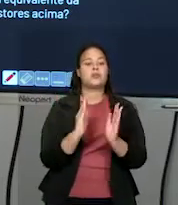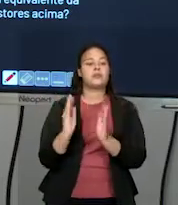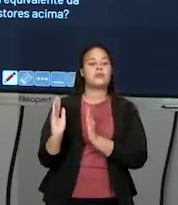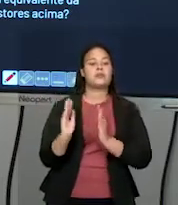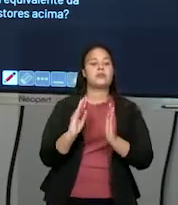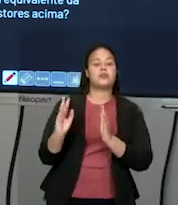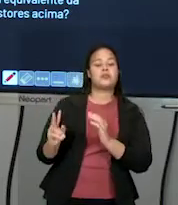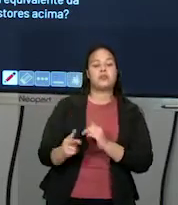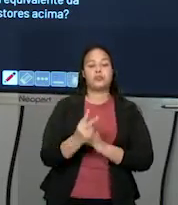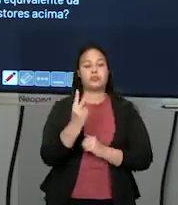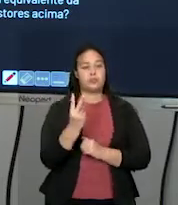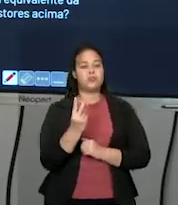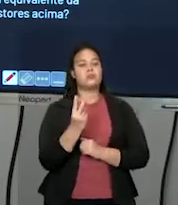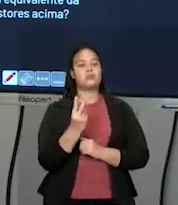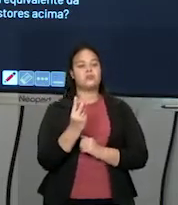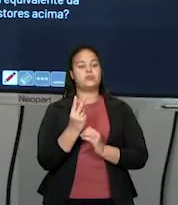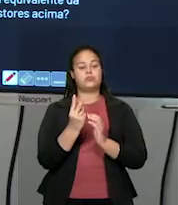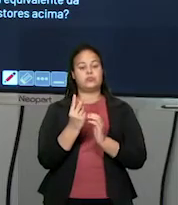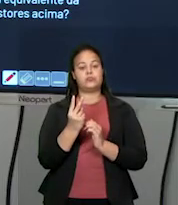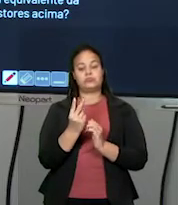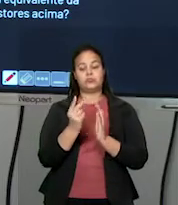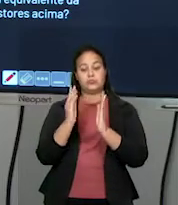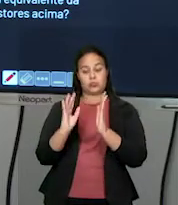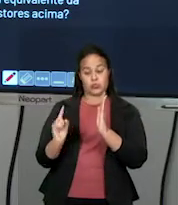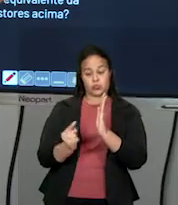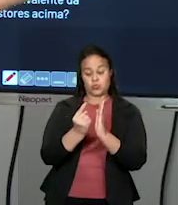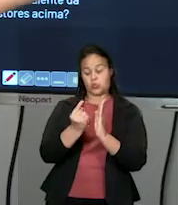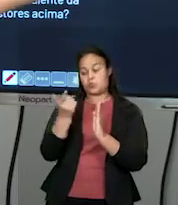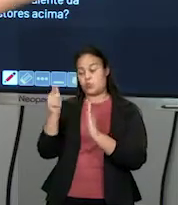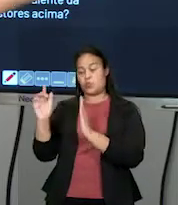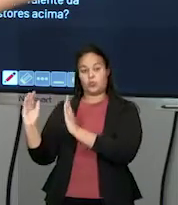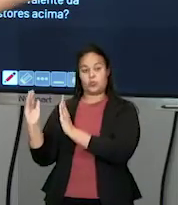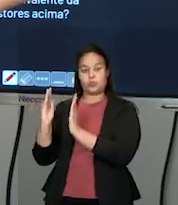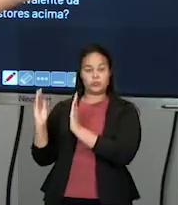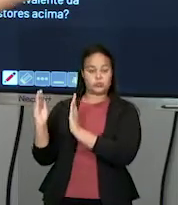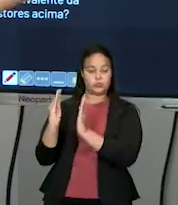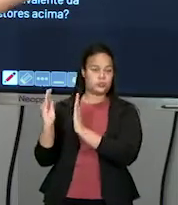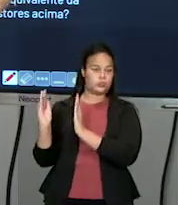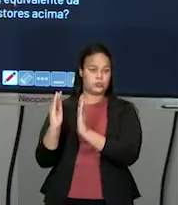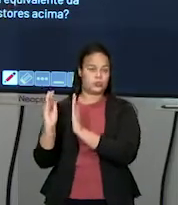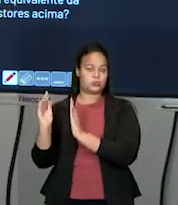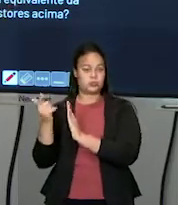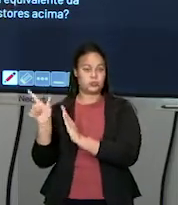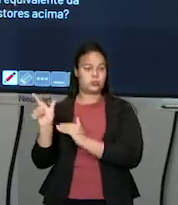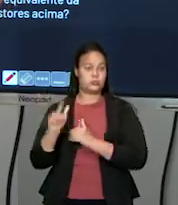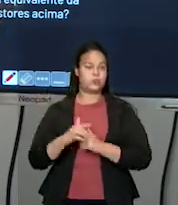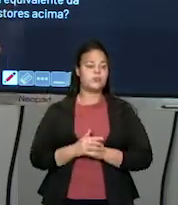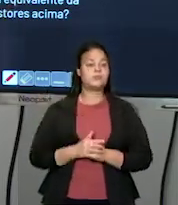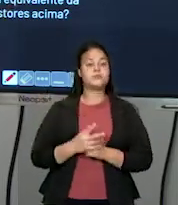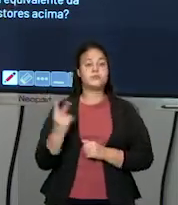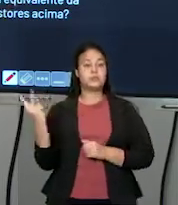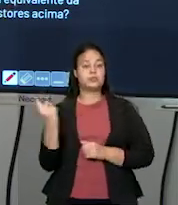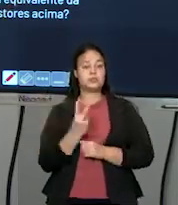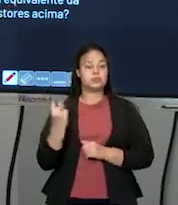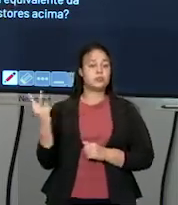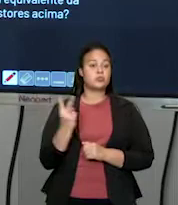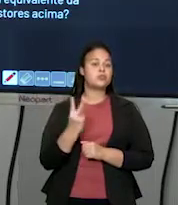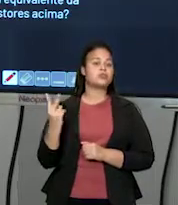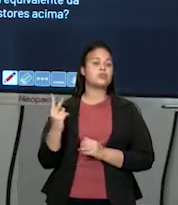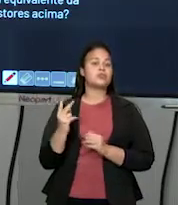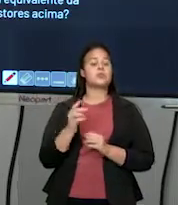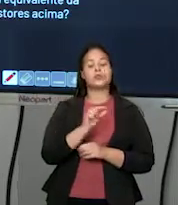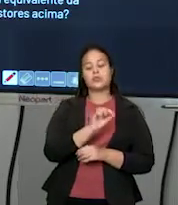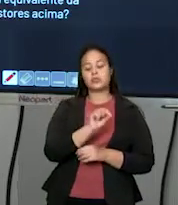resistores, né? Um no meio dos dois, o outro na outra extremidade, 2 resistores que estão em